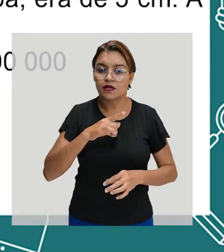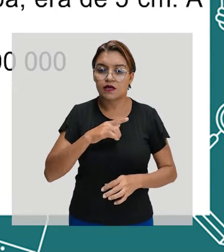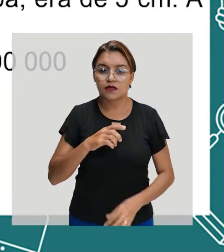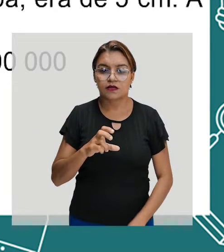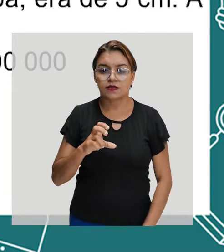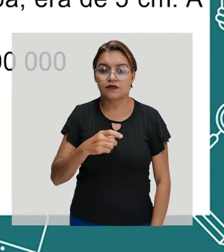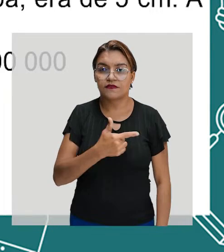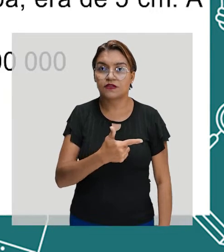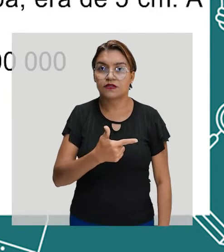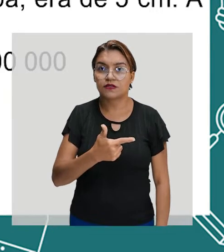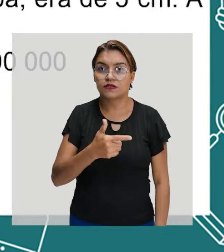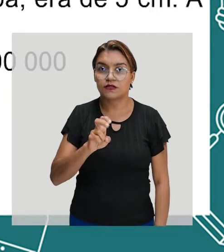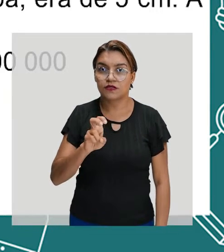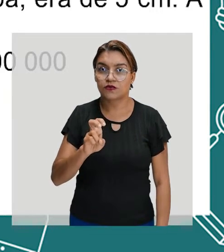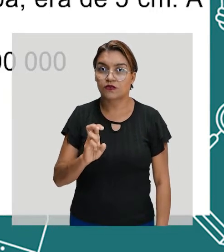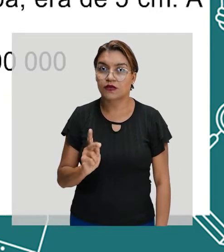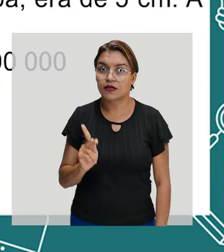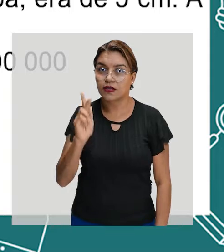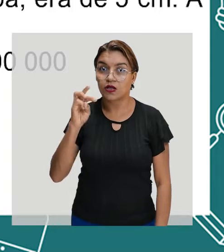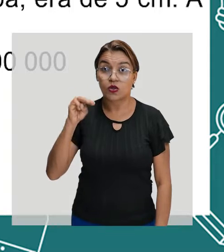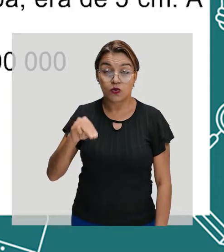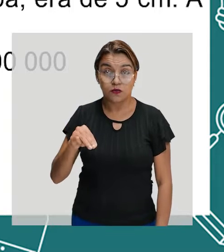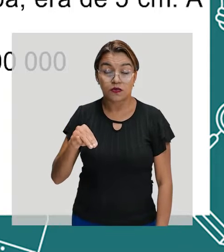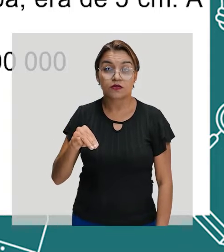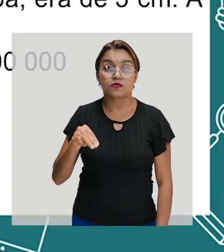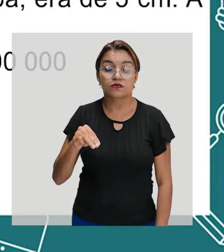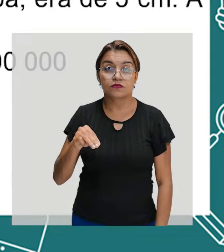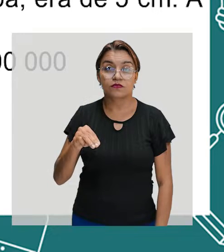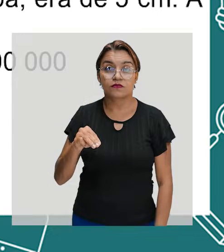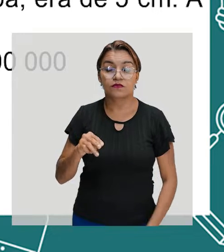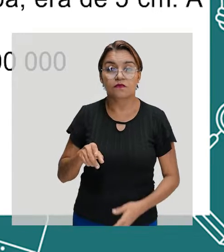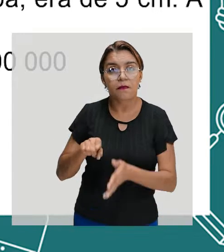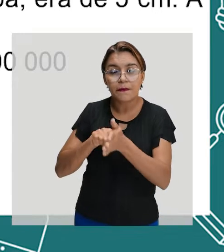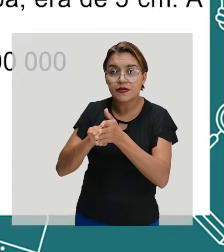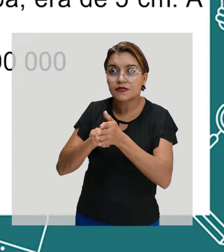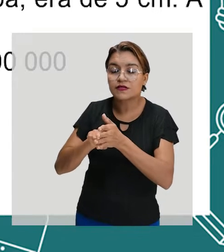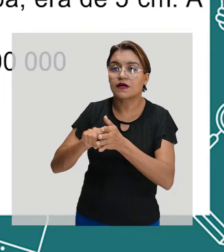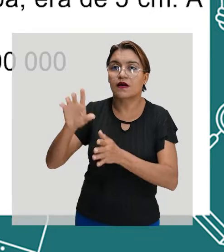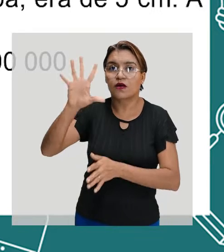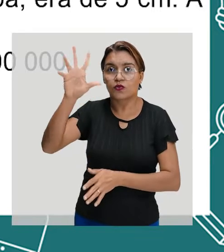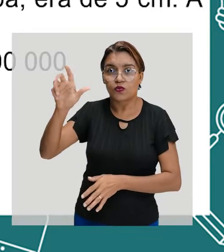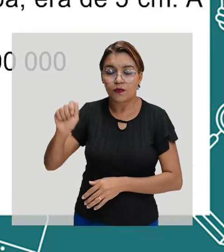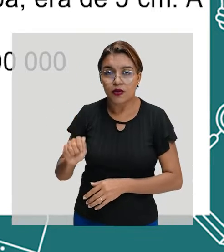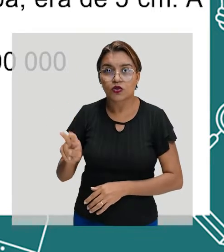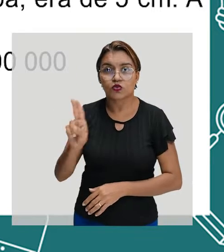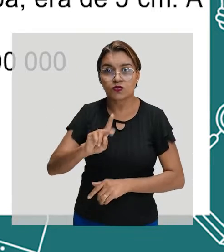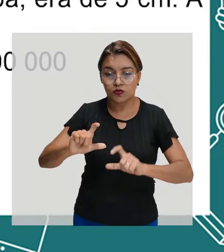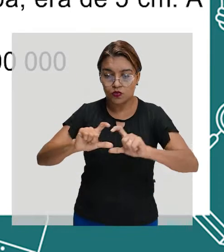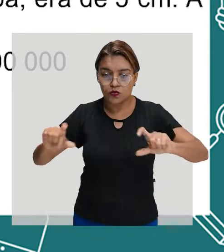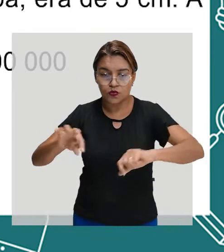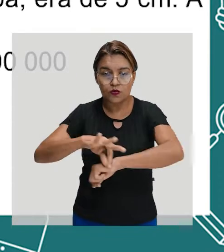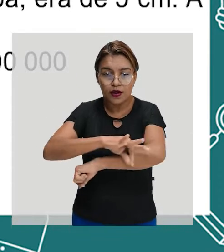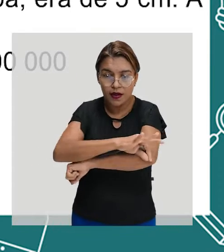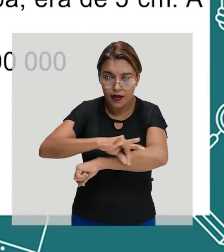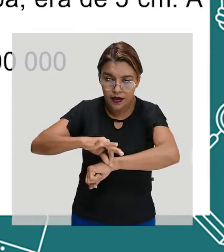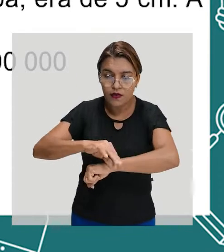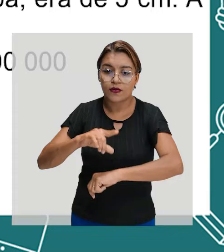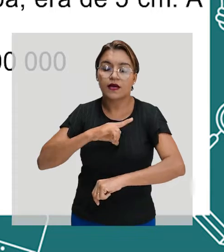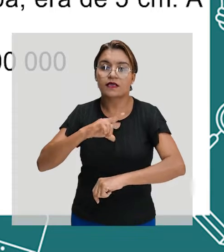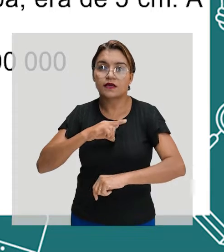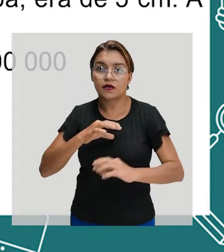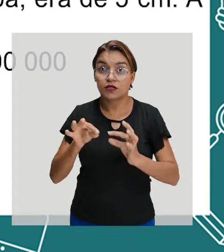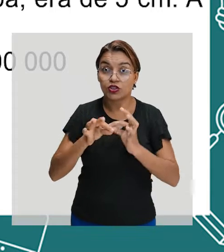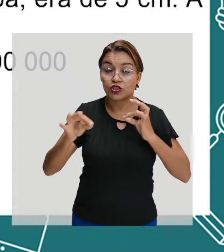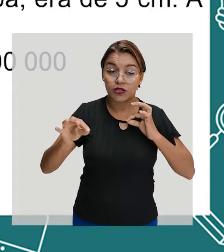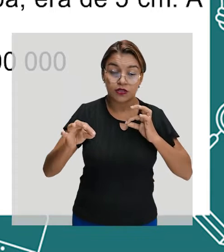foi de sim 25 Km ao consultar um mapa com auxílio de uma régua ele verificou que a distância